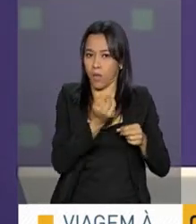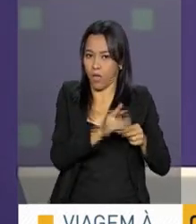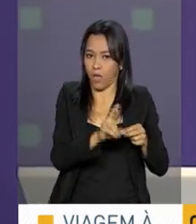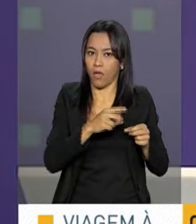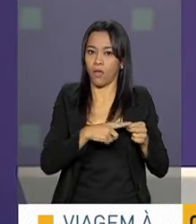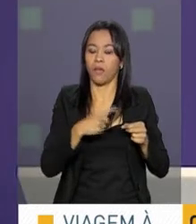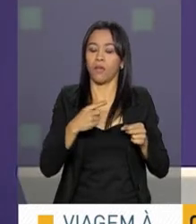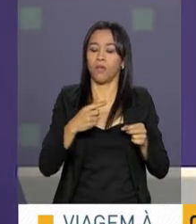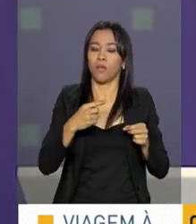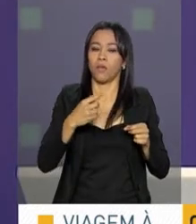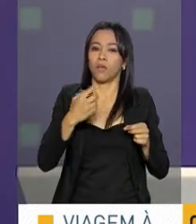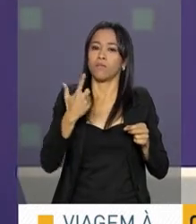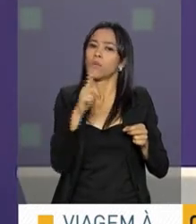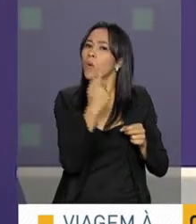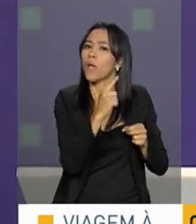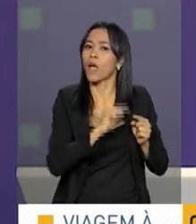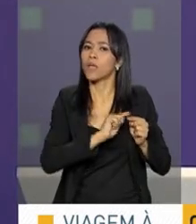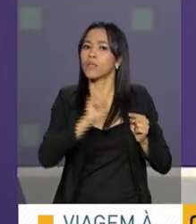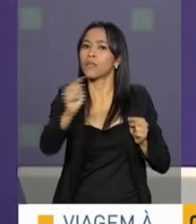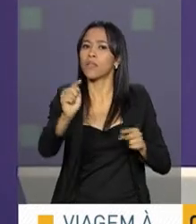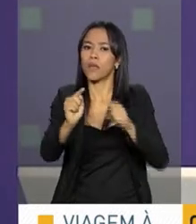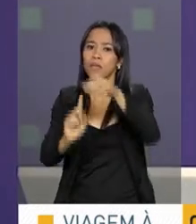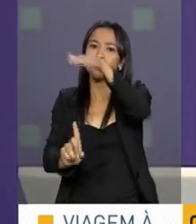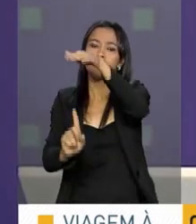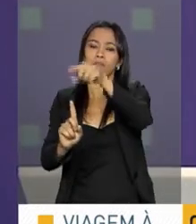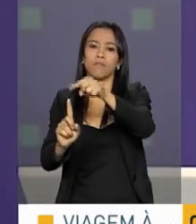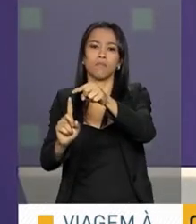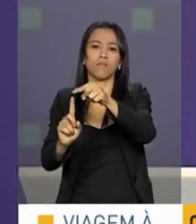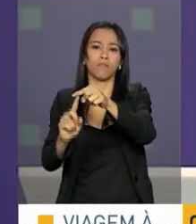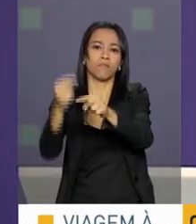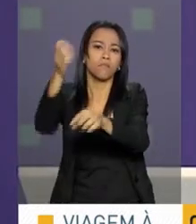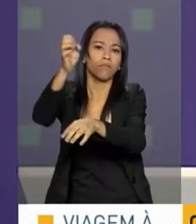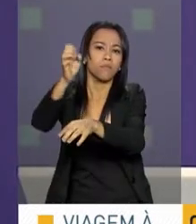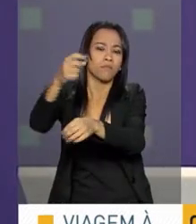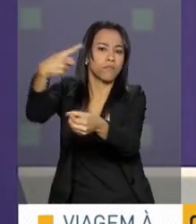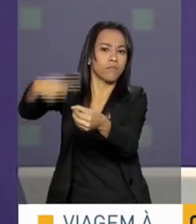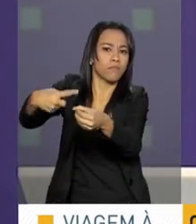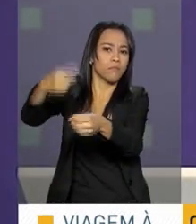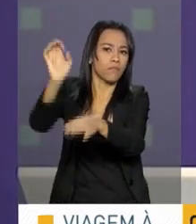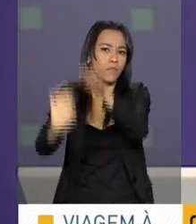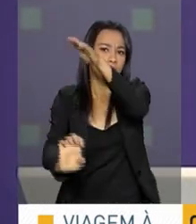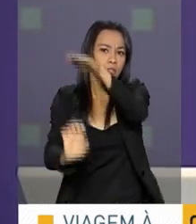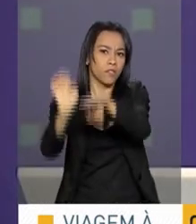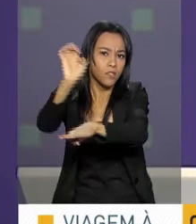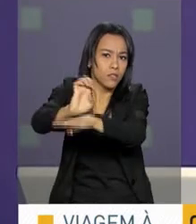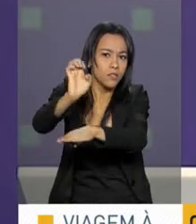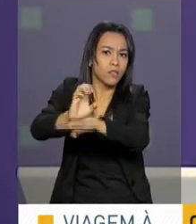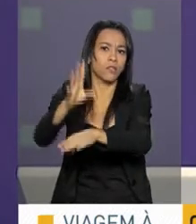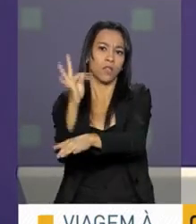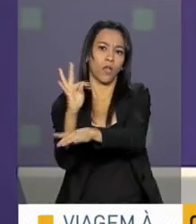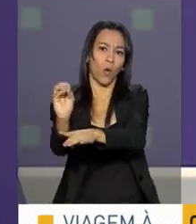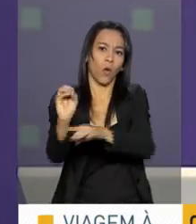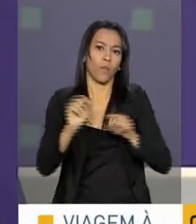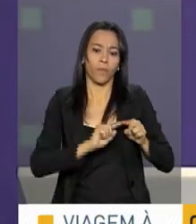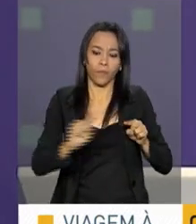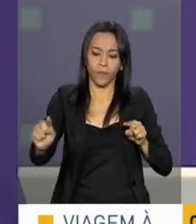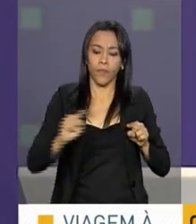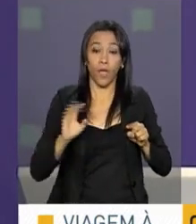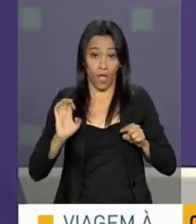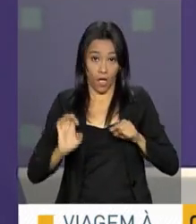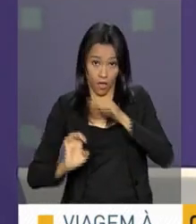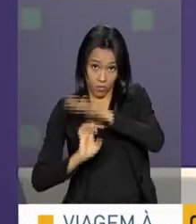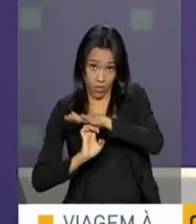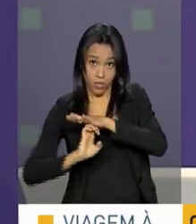uma rodovia com 624 quilômetros de extensão, né, a empresa que era responsável pela